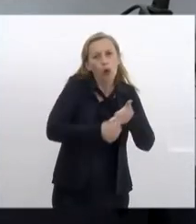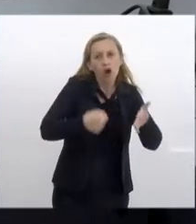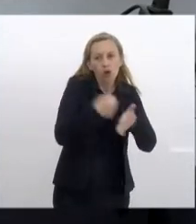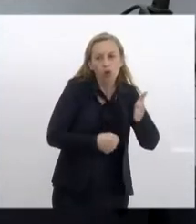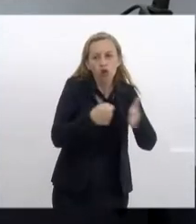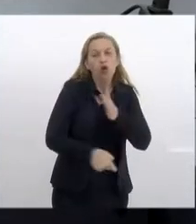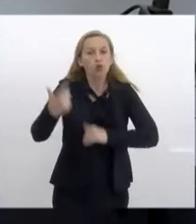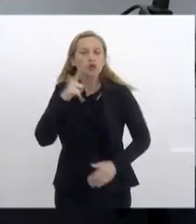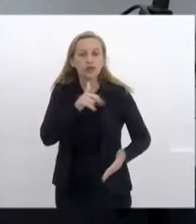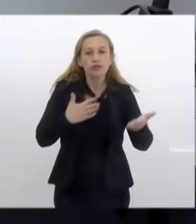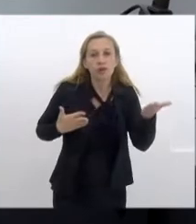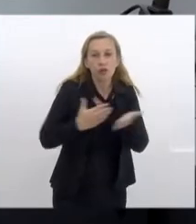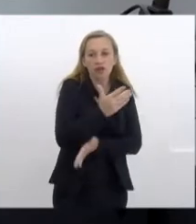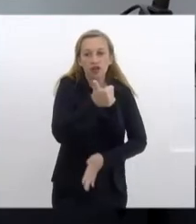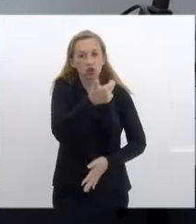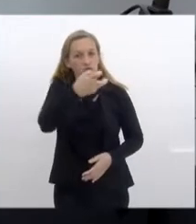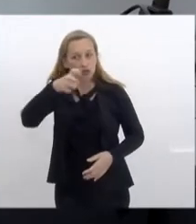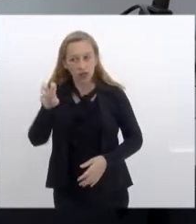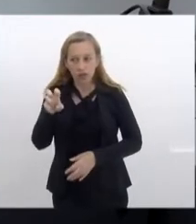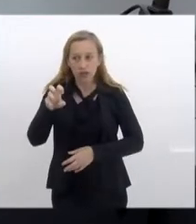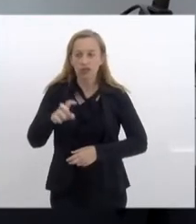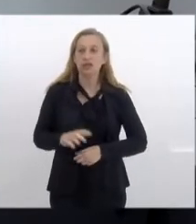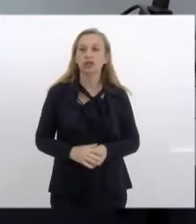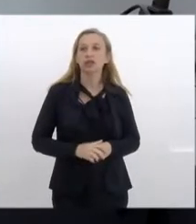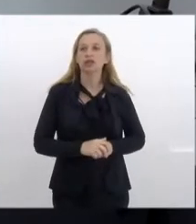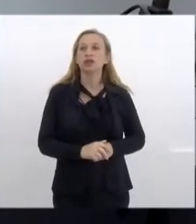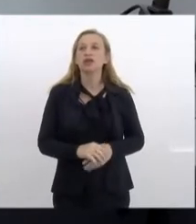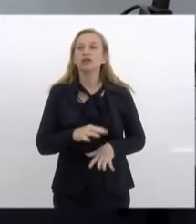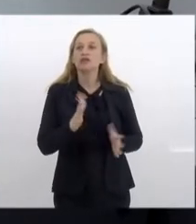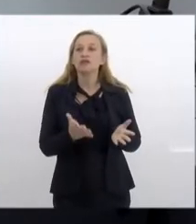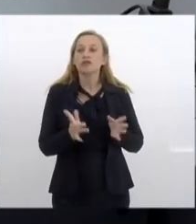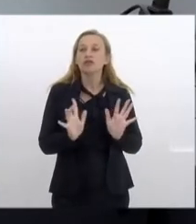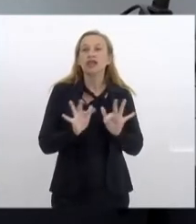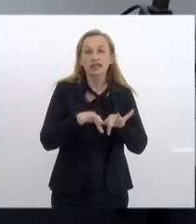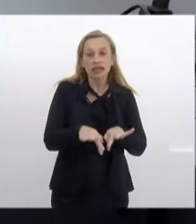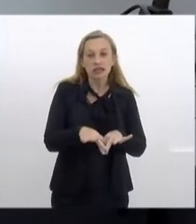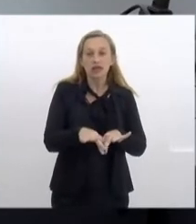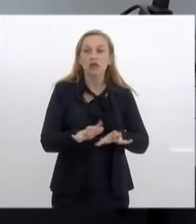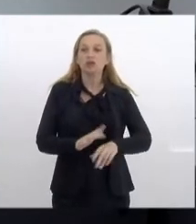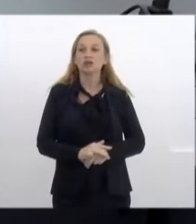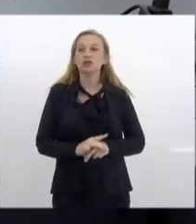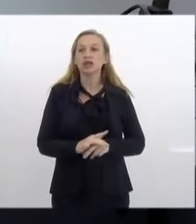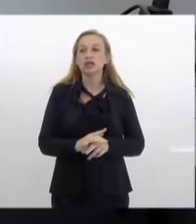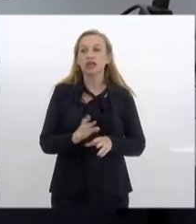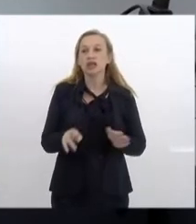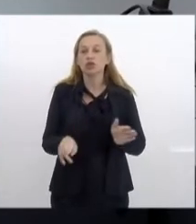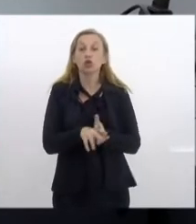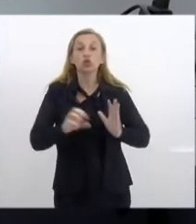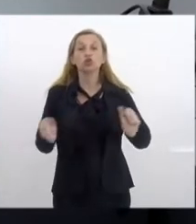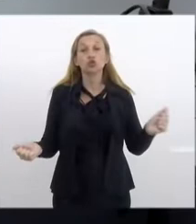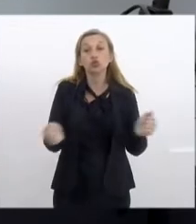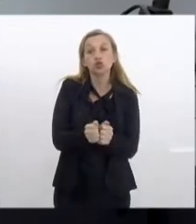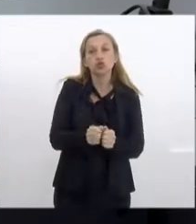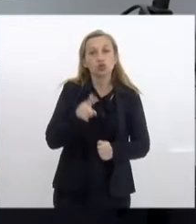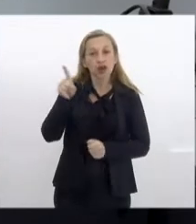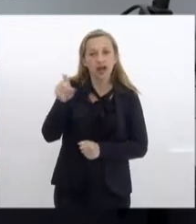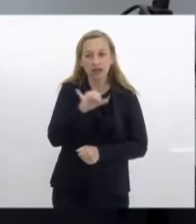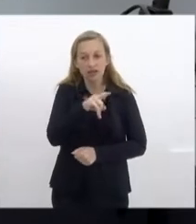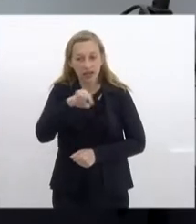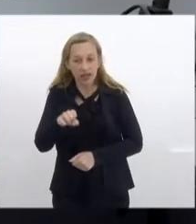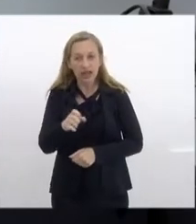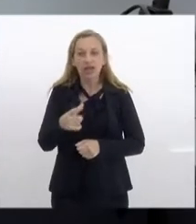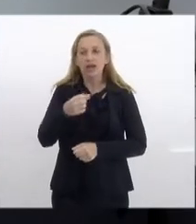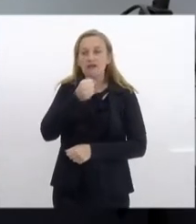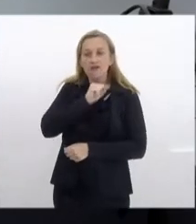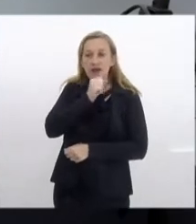Conseguimos aprovar em 2015. A gente fez parte do fechamento, né, dessa resolução junto lá com a Senad antigamente,